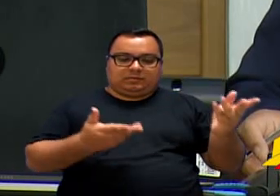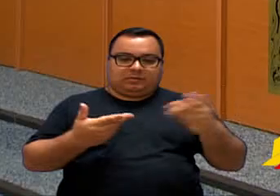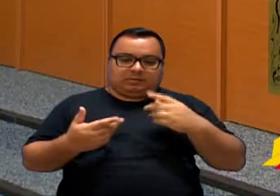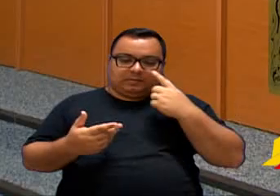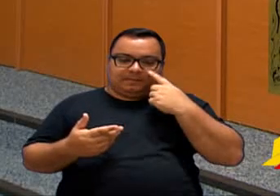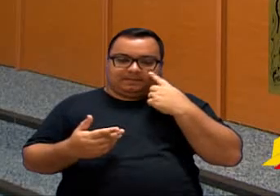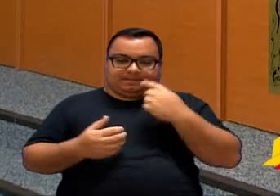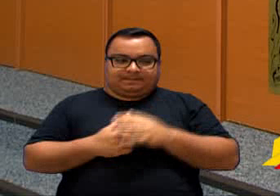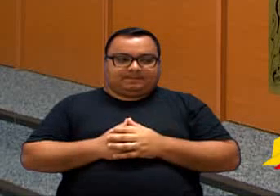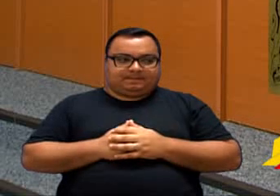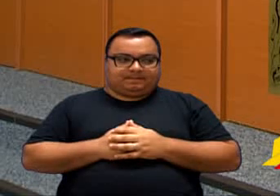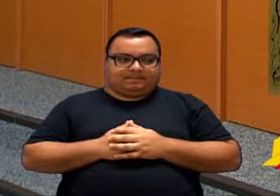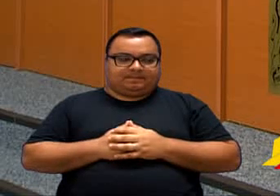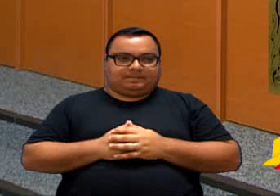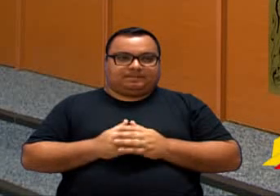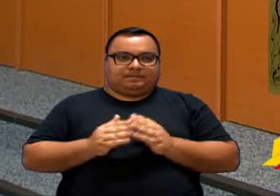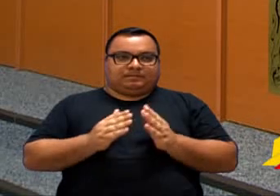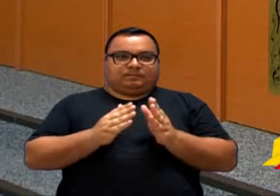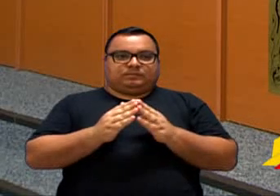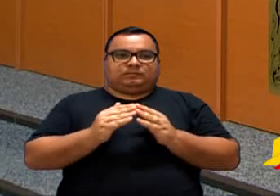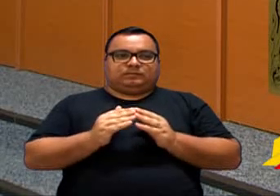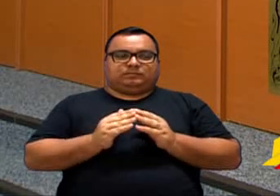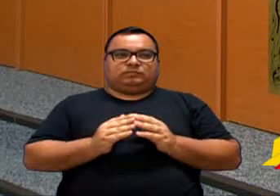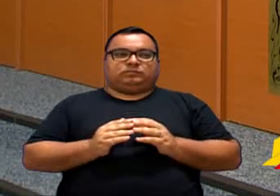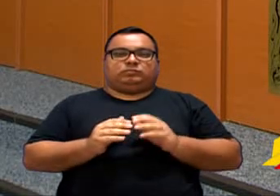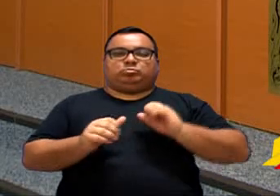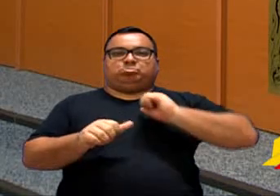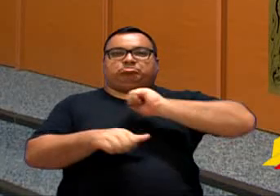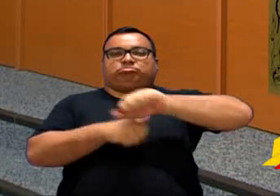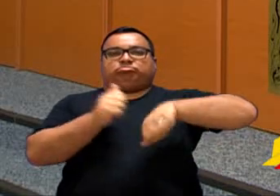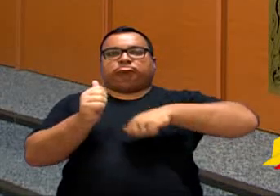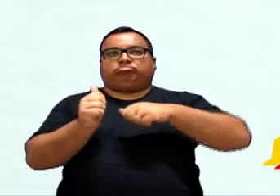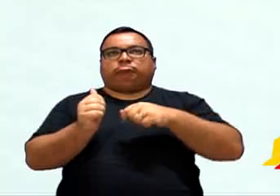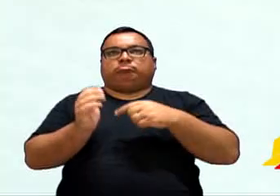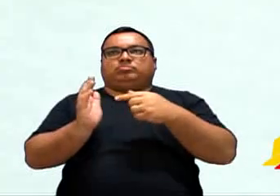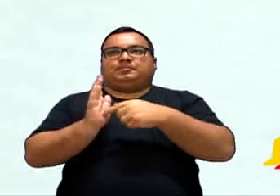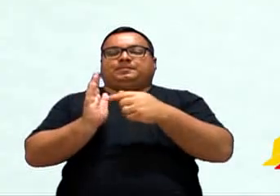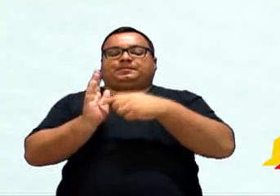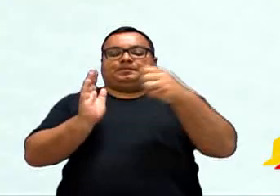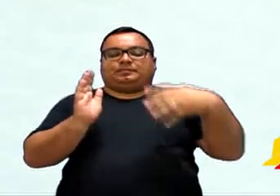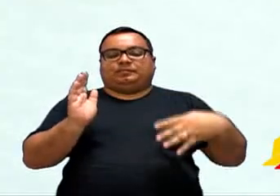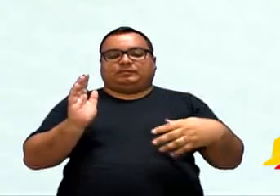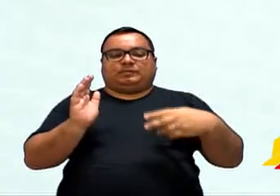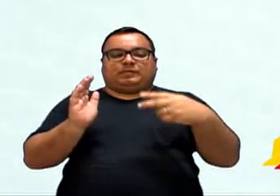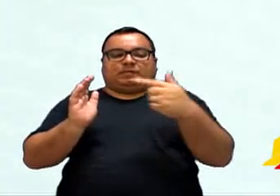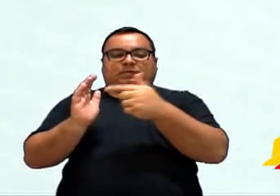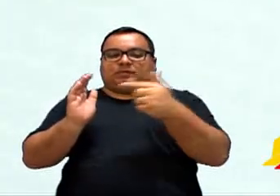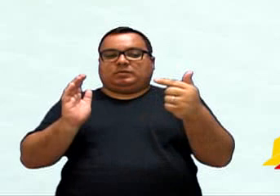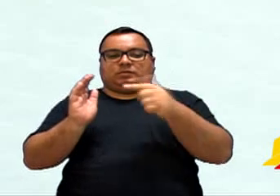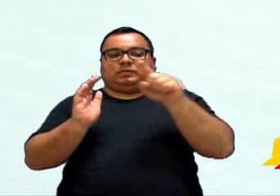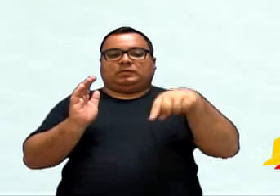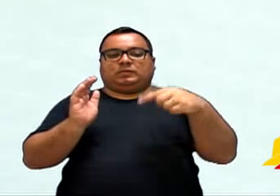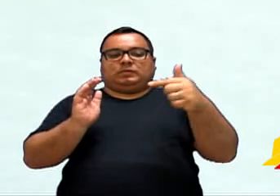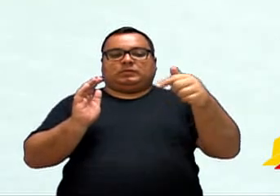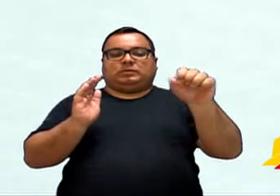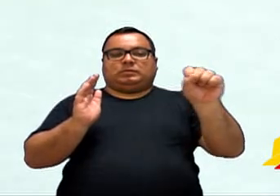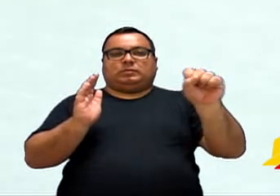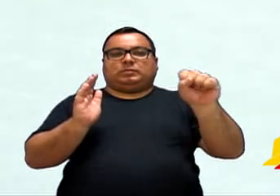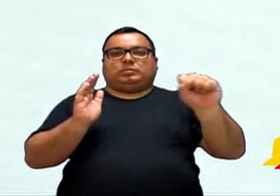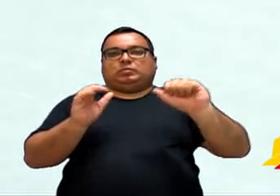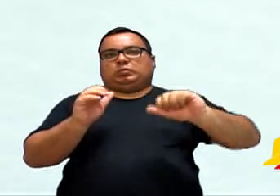Senhor presidente, gostaria de pedir a inversão, se for possível, do requerimento 2278, que está em destaque.